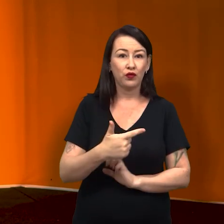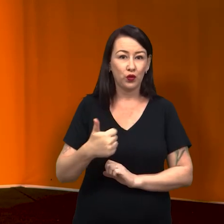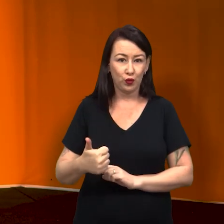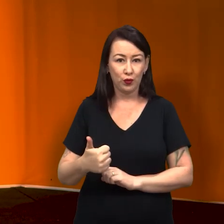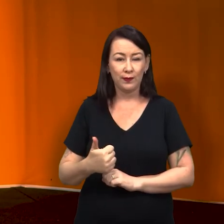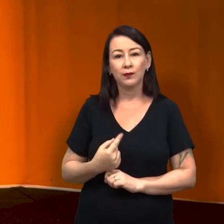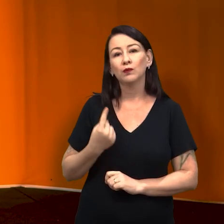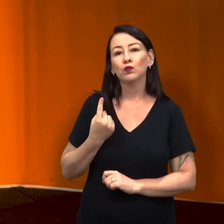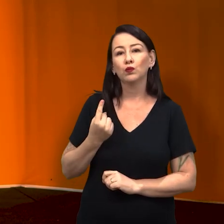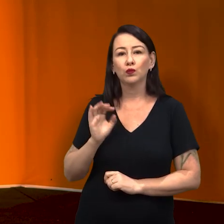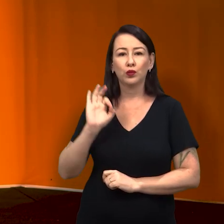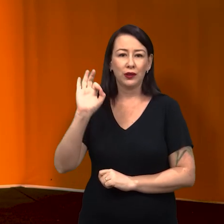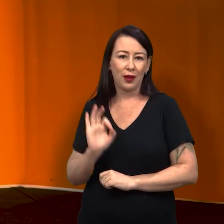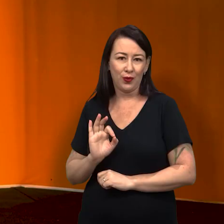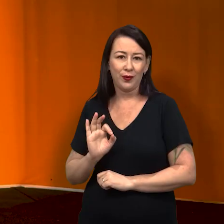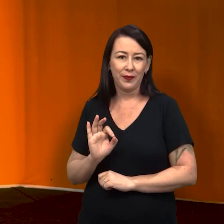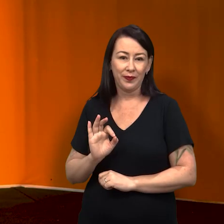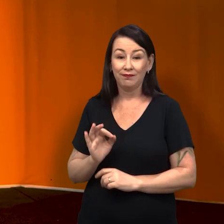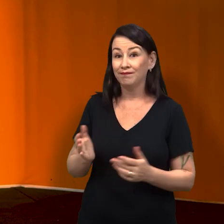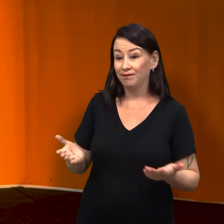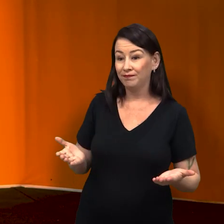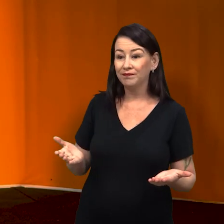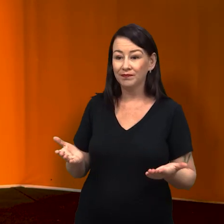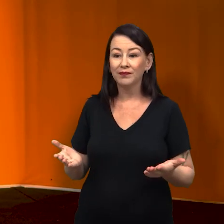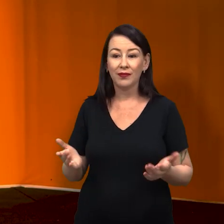1%. Então,